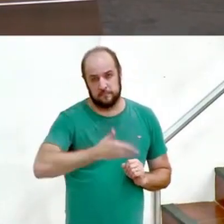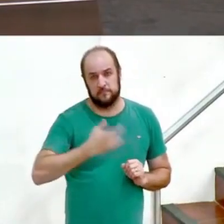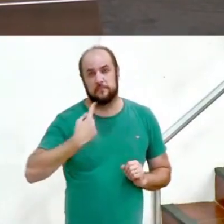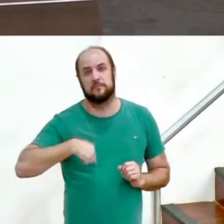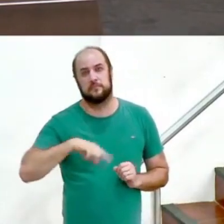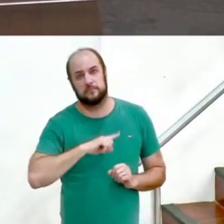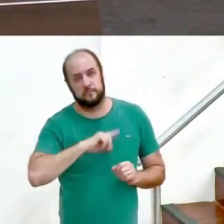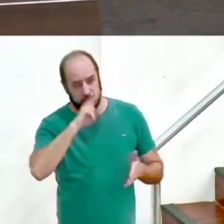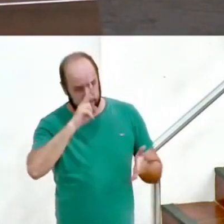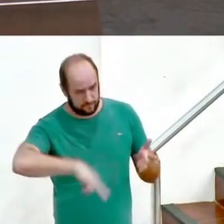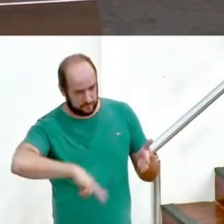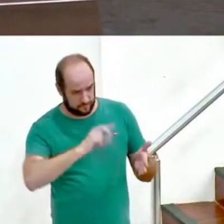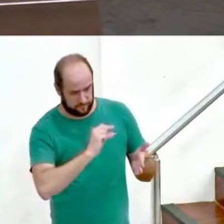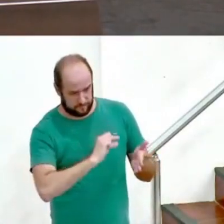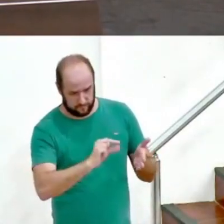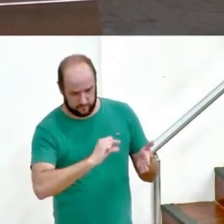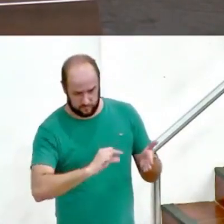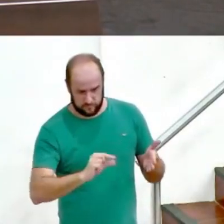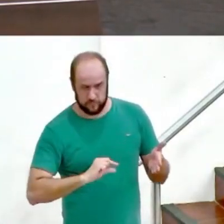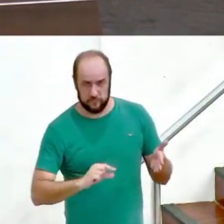ser lida,